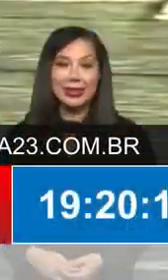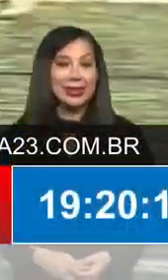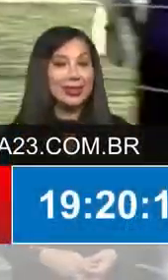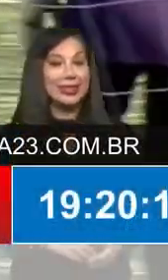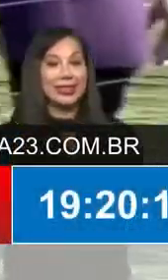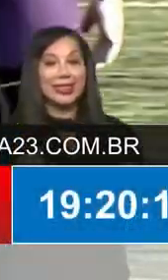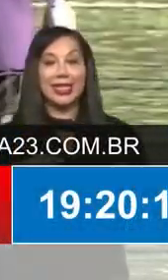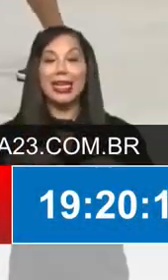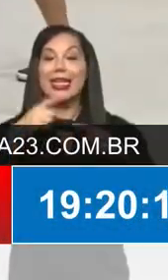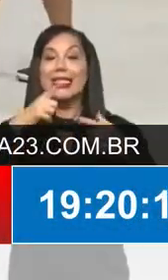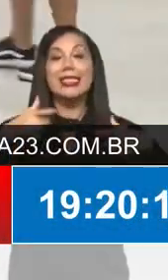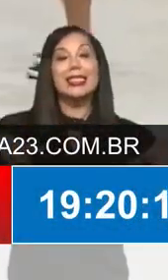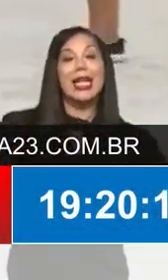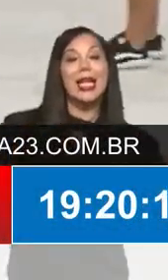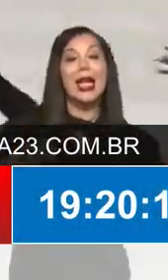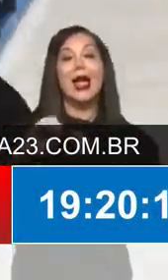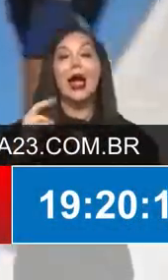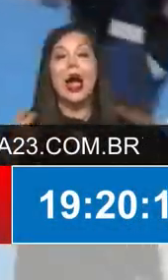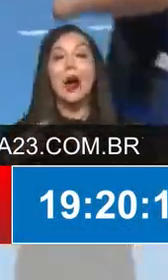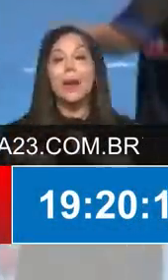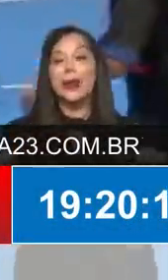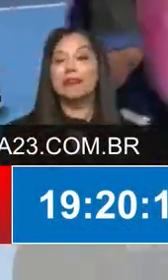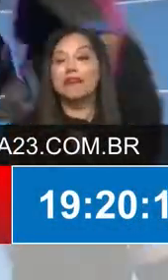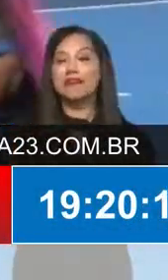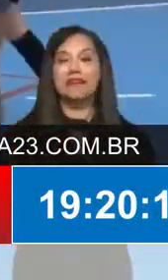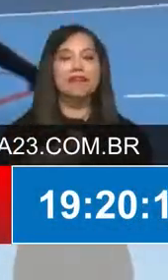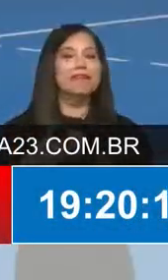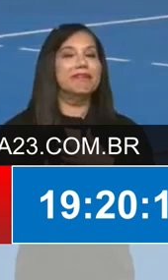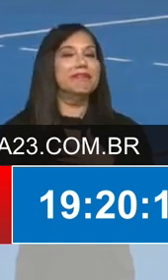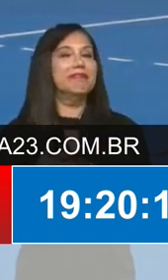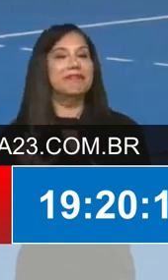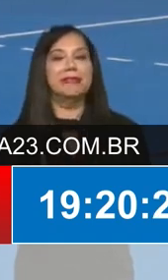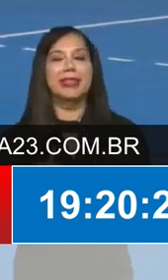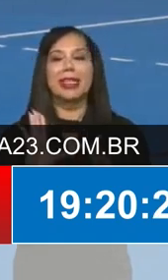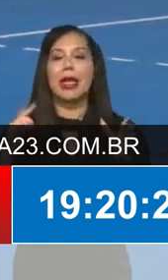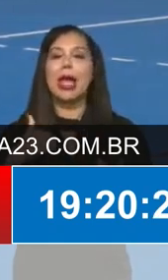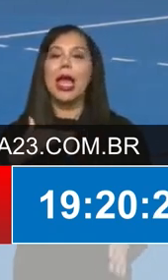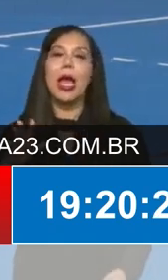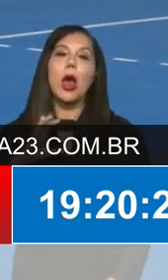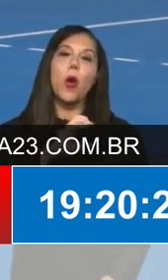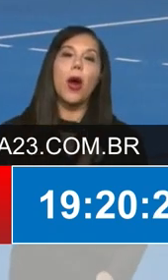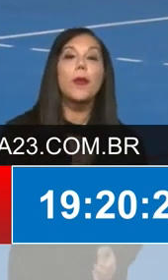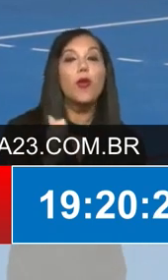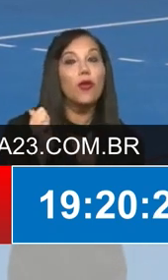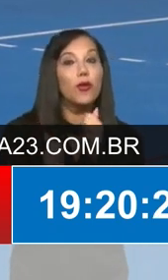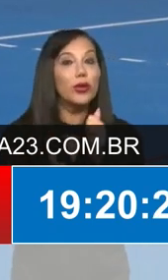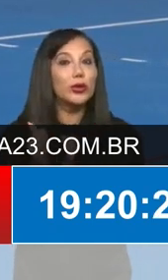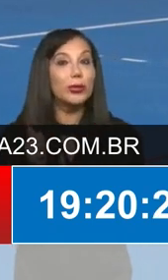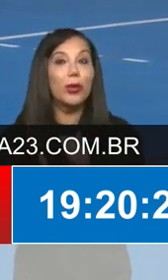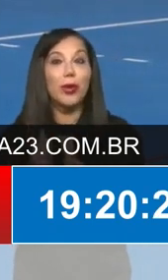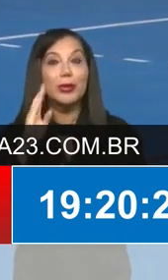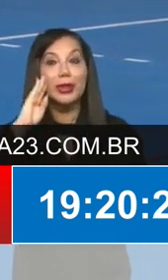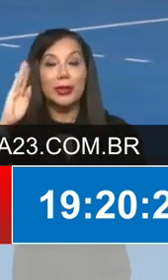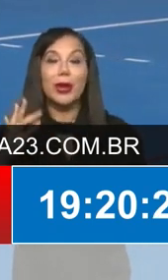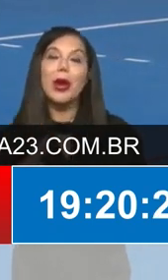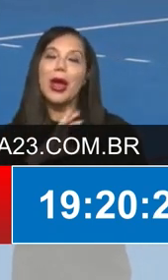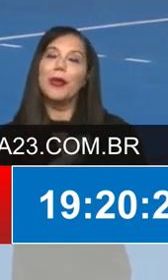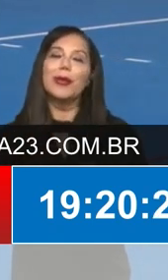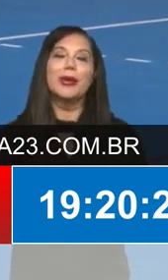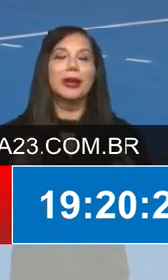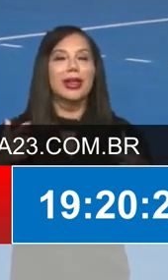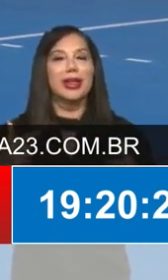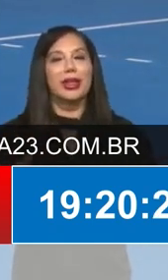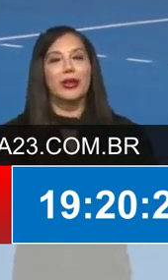Salão ou campo, para elas não importa. Eu amo o futebol, né, em si. Eu amo o campo e o